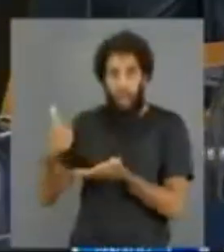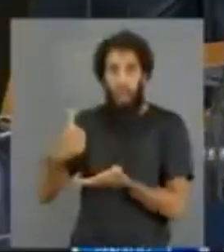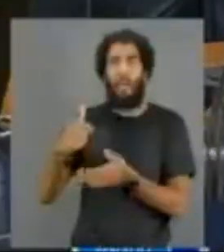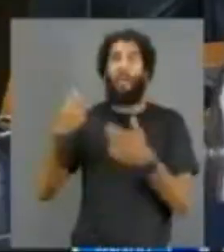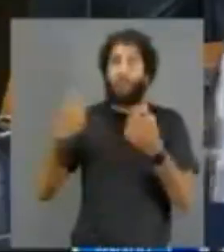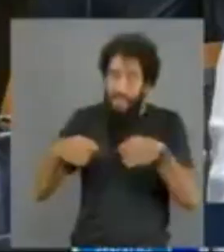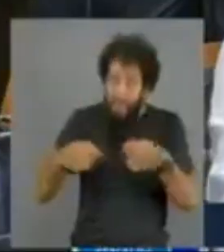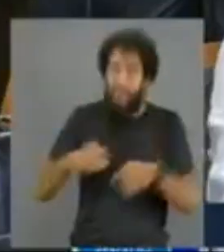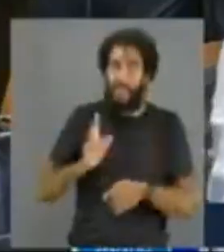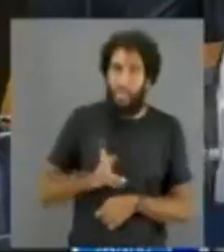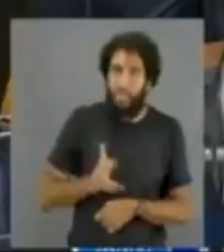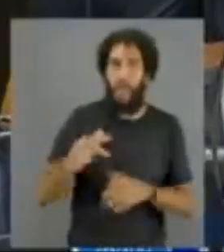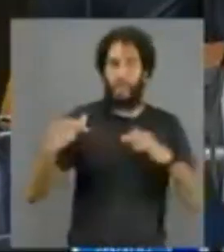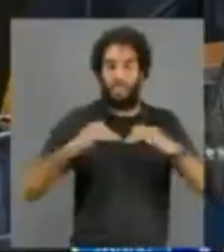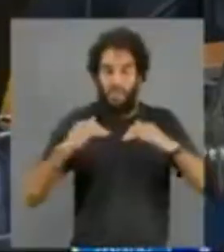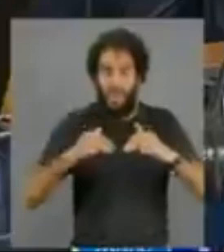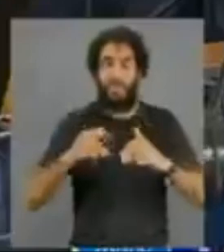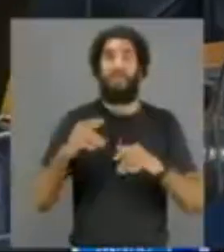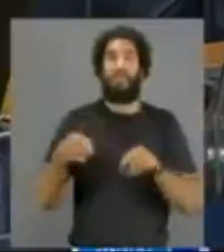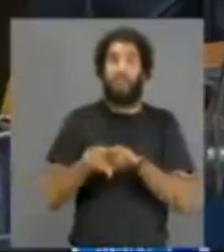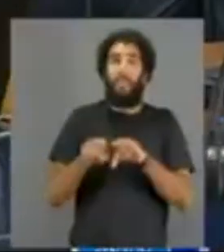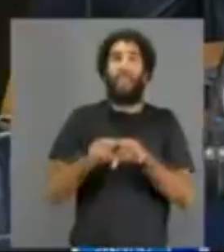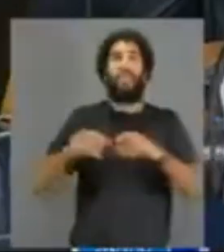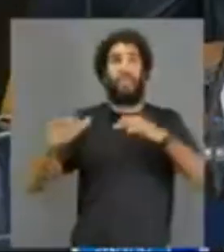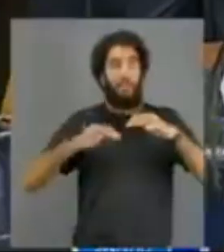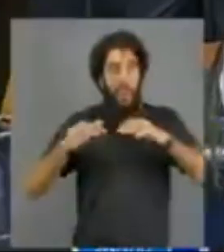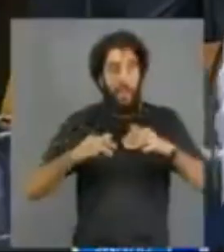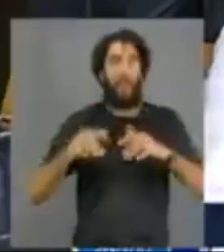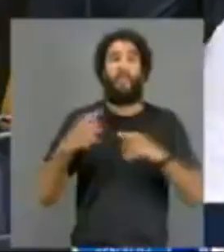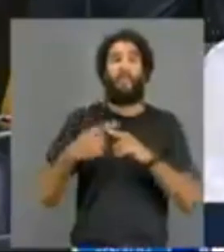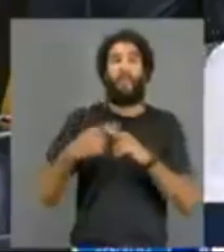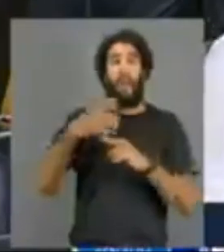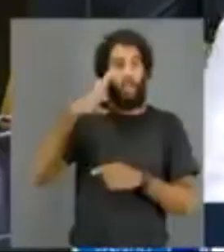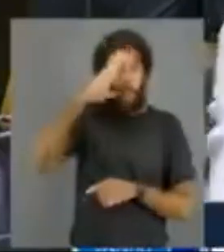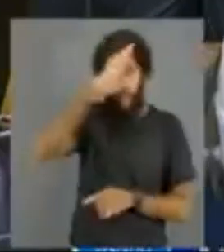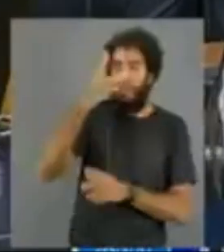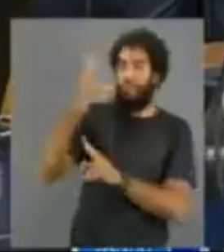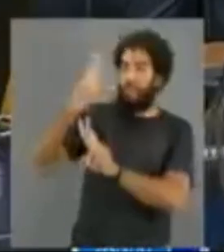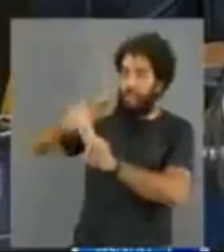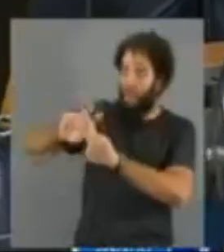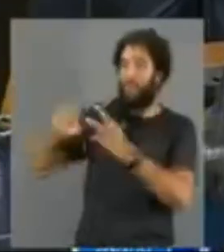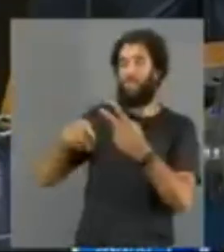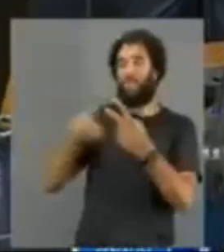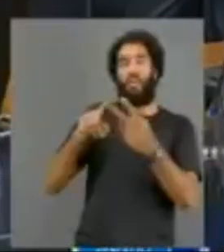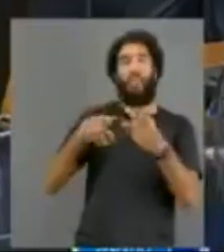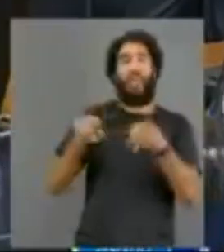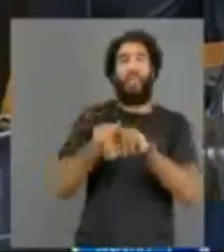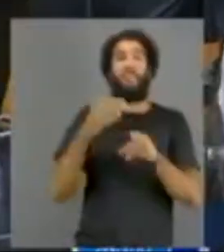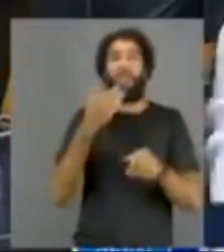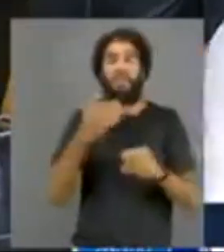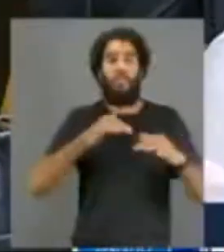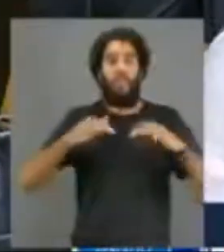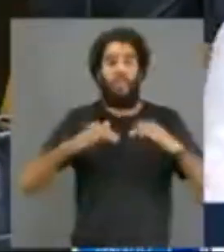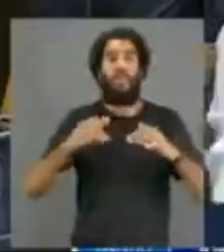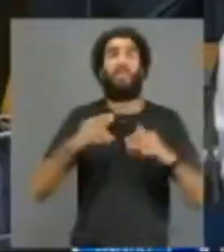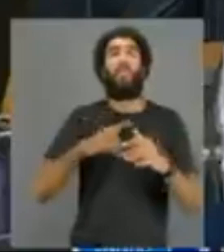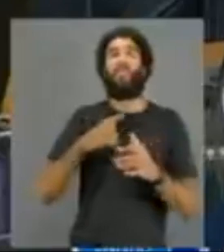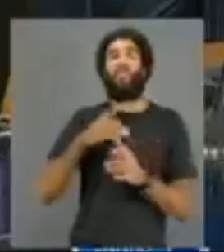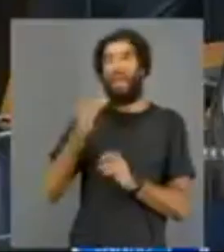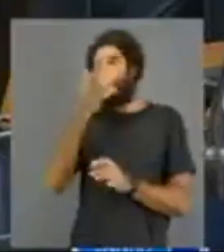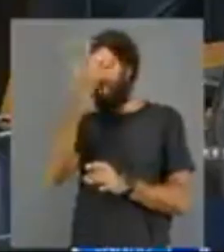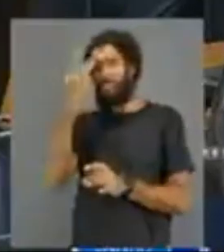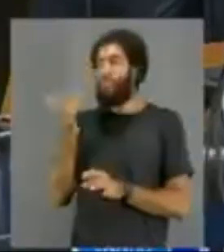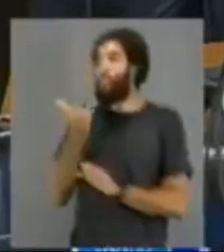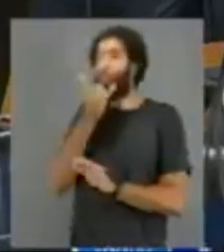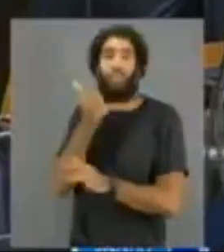nas lutas e nas mobilizações. Nas lutas e mobilizações para que o Bolsonaro vá para a cadeia, nas lutas e nas mobilizações para não ter anistia, nas lutas